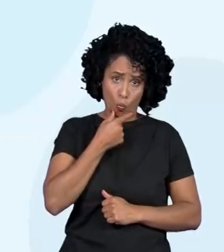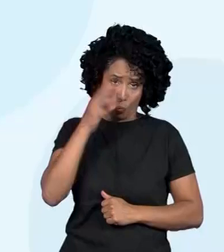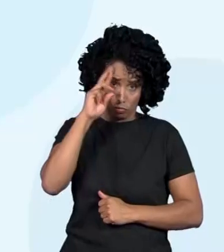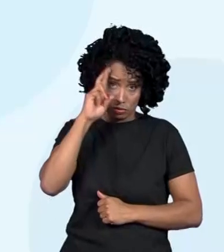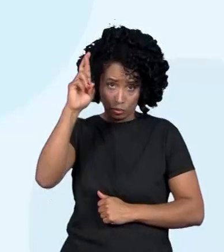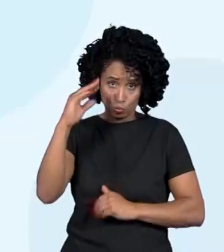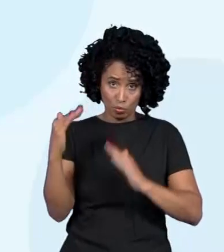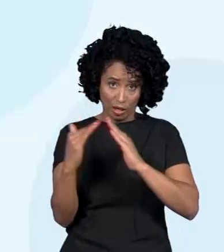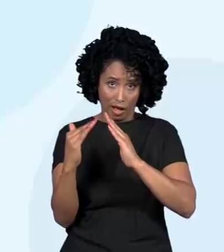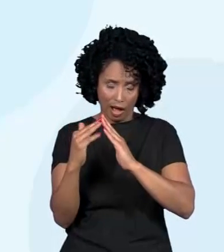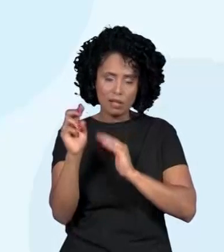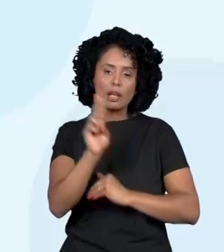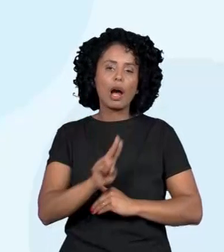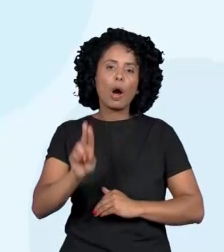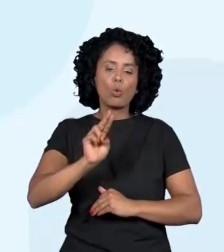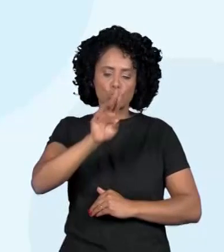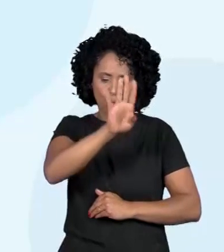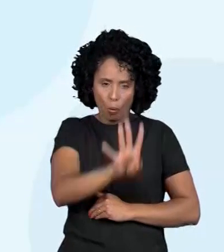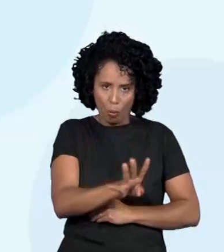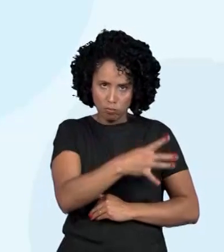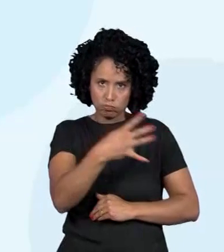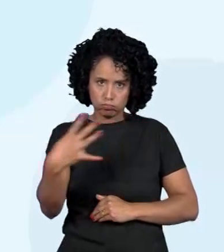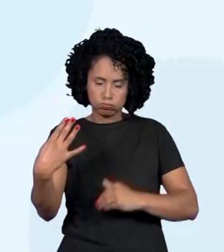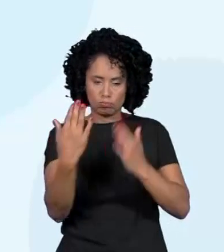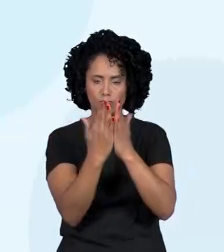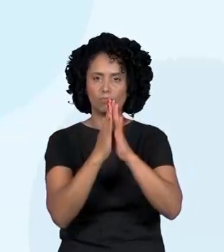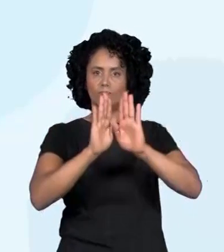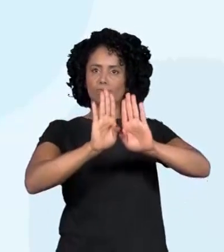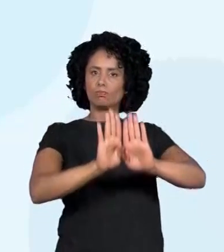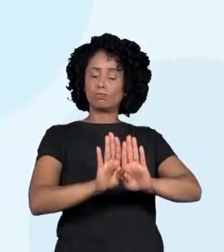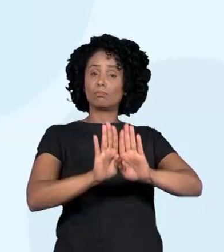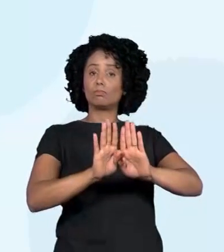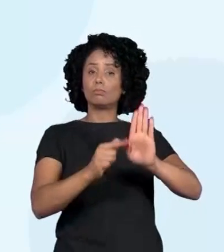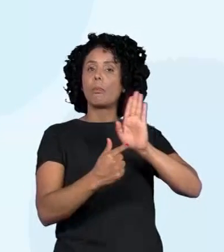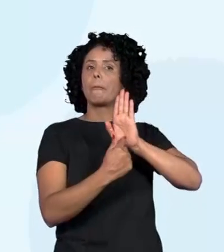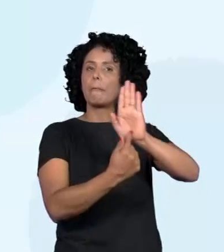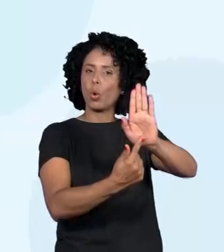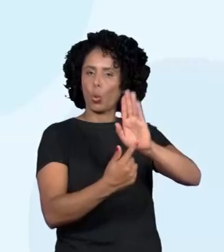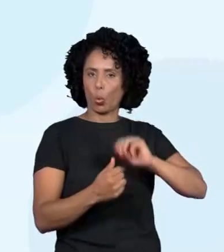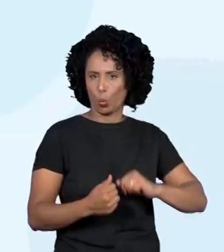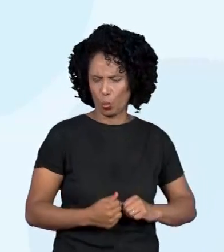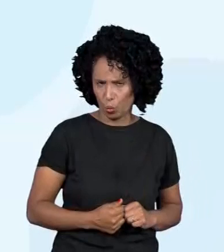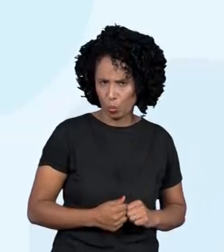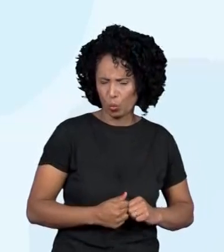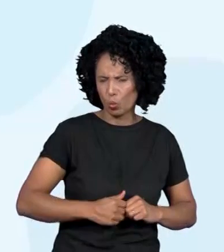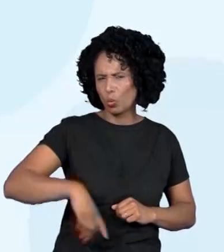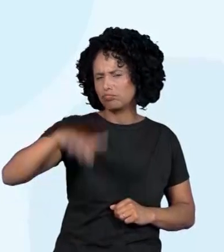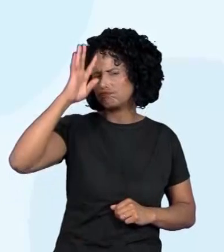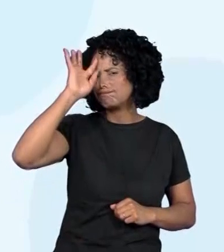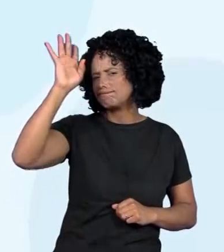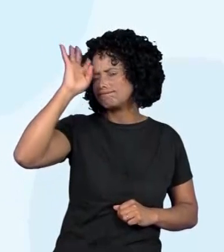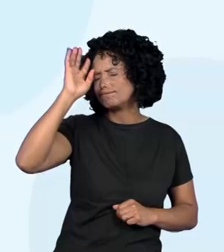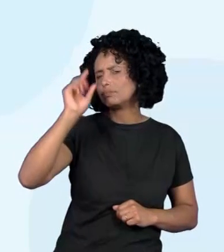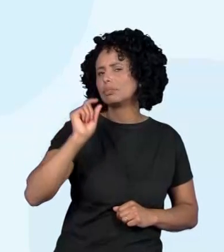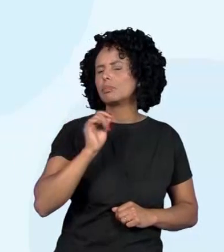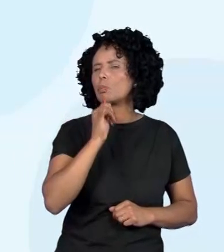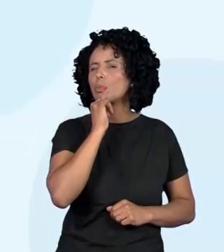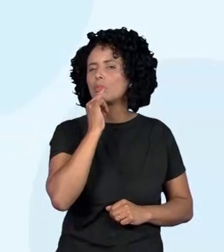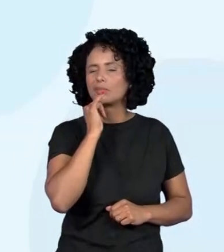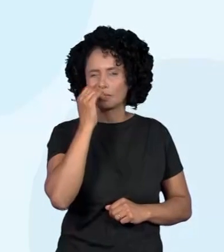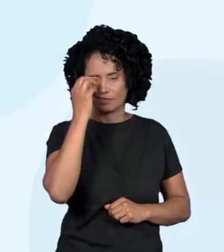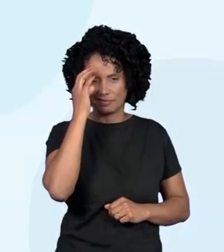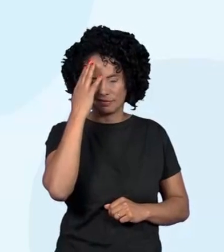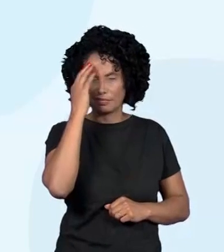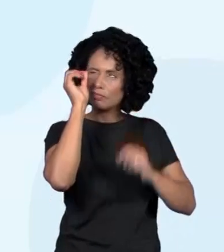malha quadriculada e fez a imagem aí que está aí. Vamos imaginar que essa linha vermelha que está